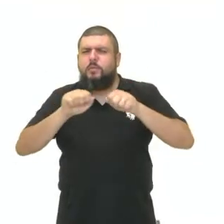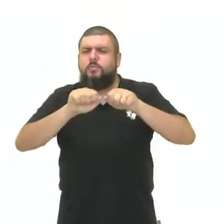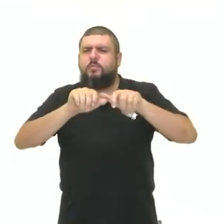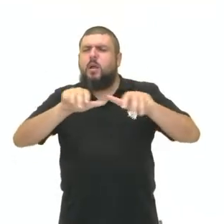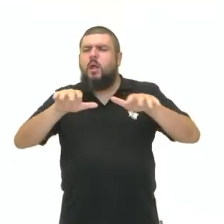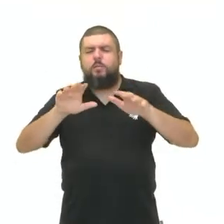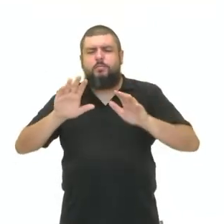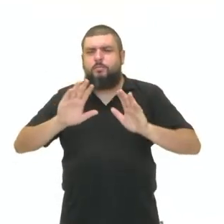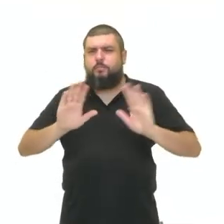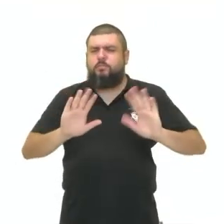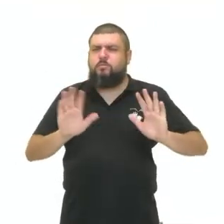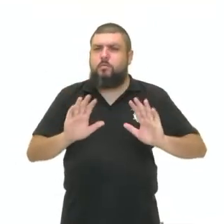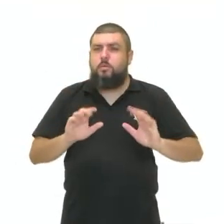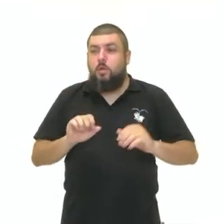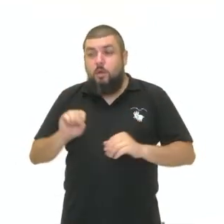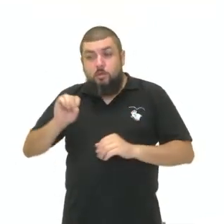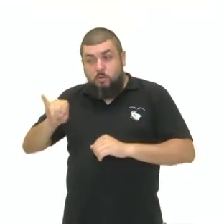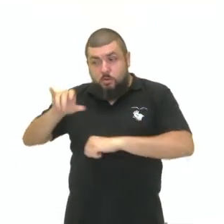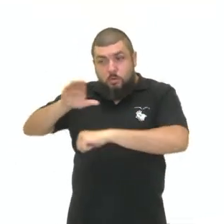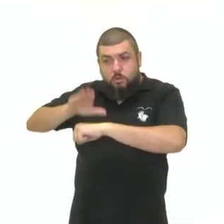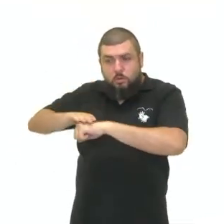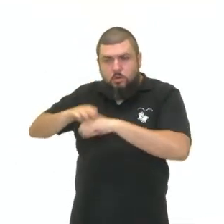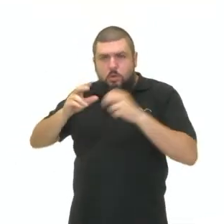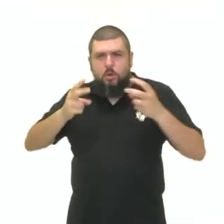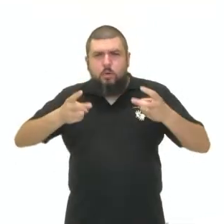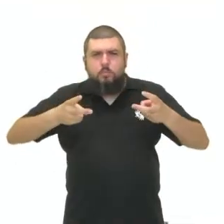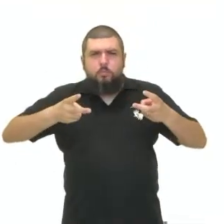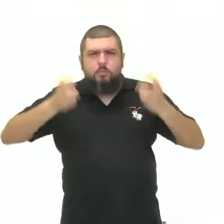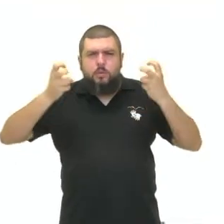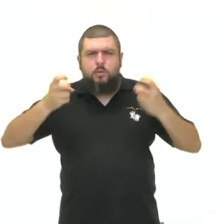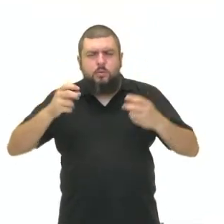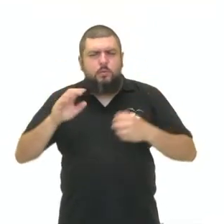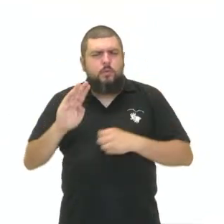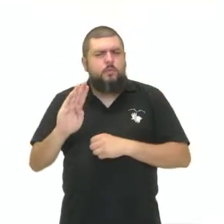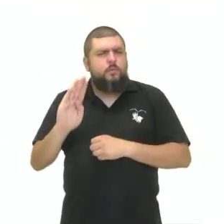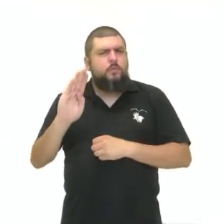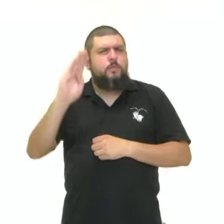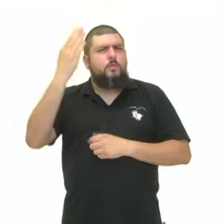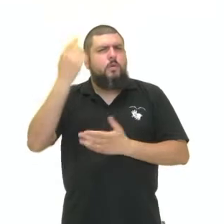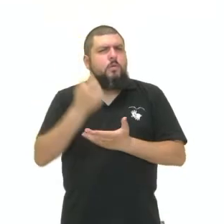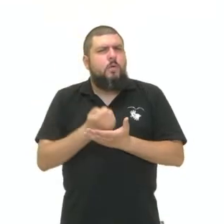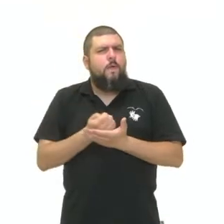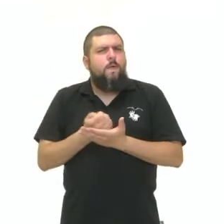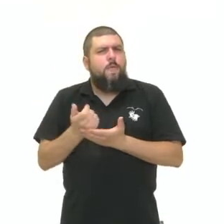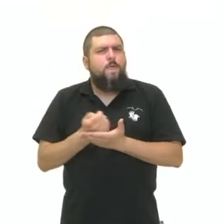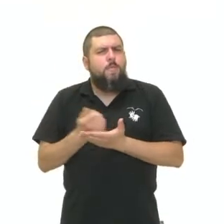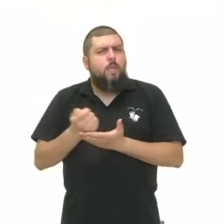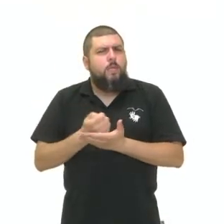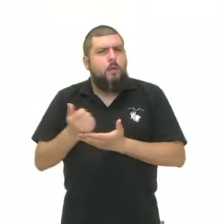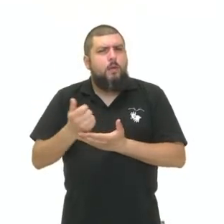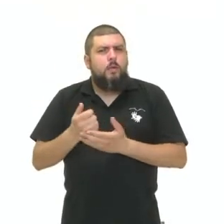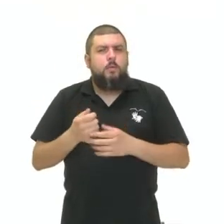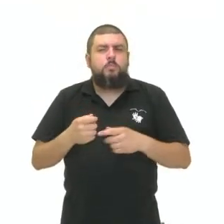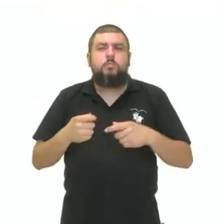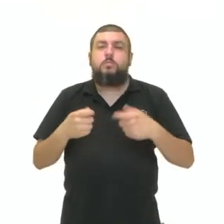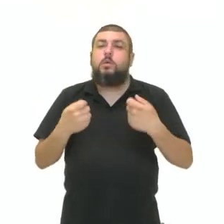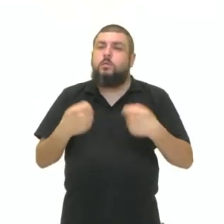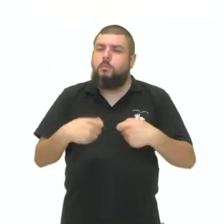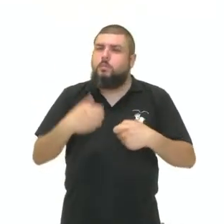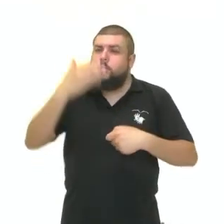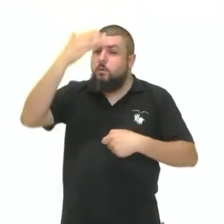E mesmo que eles percebam, logo de cara, que a notícia é fake, têm de confirmar isso com a